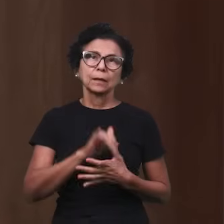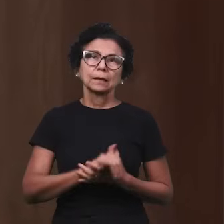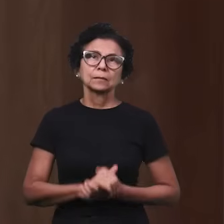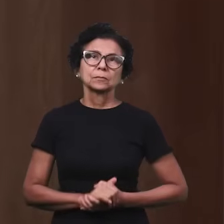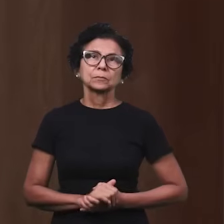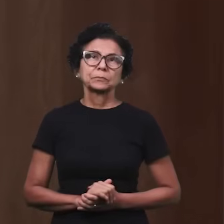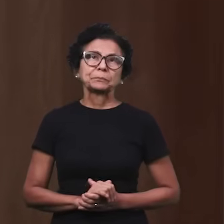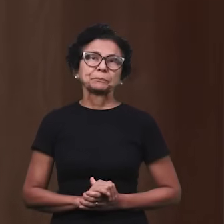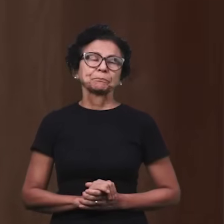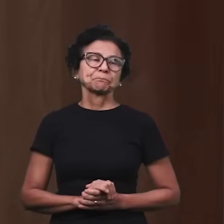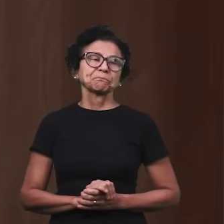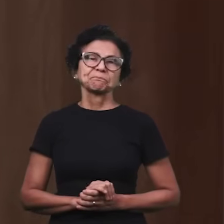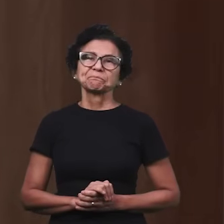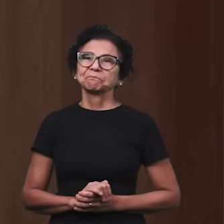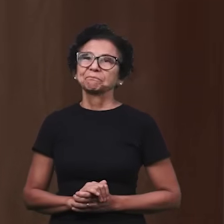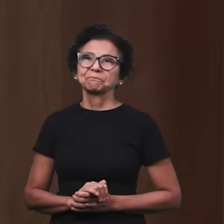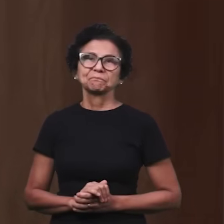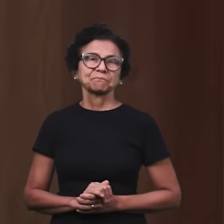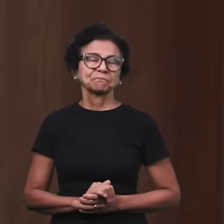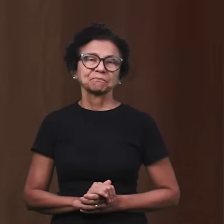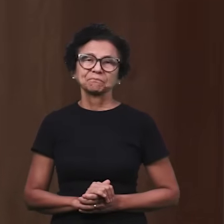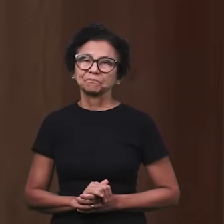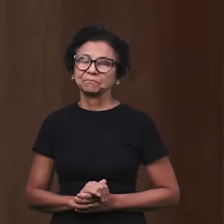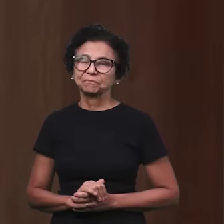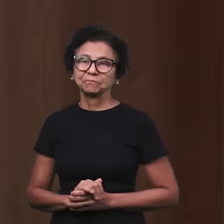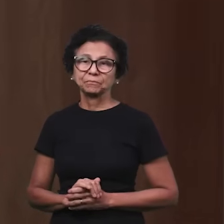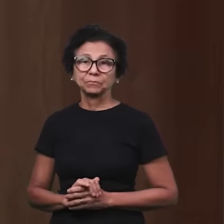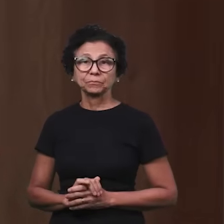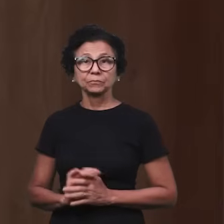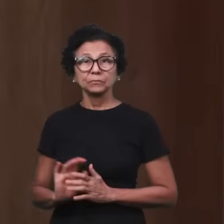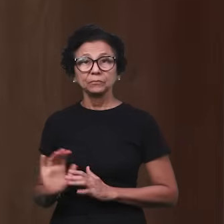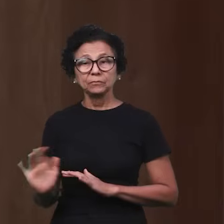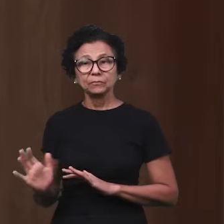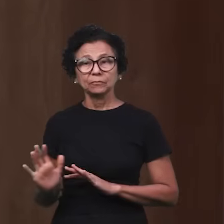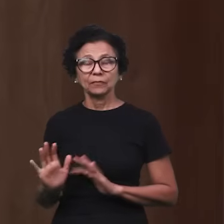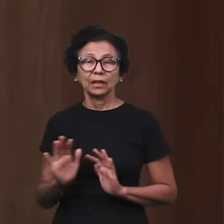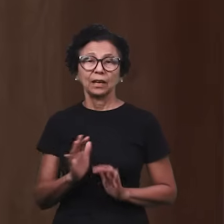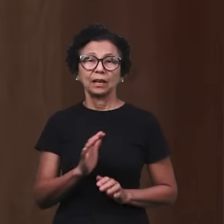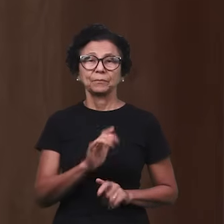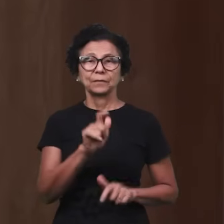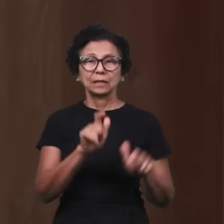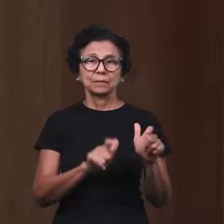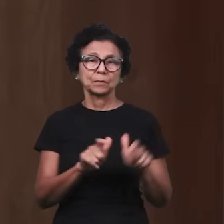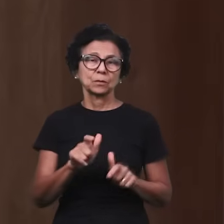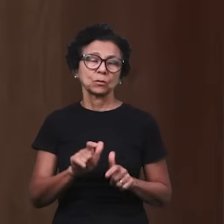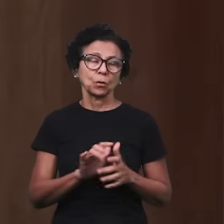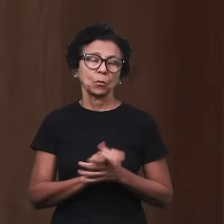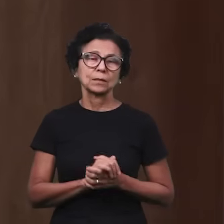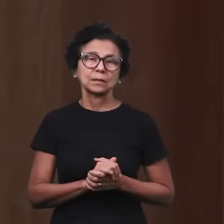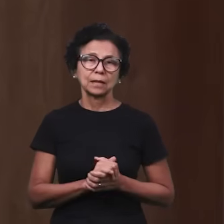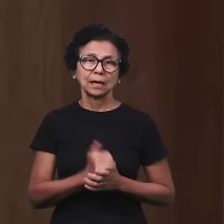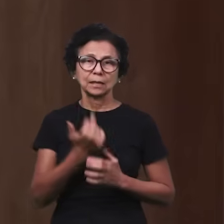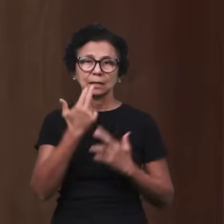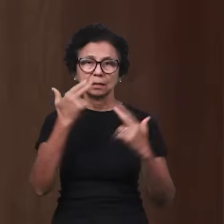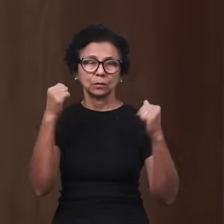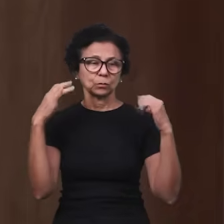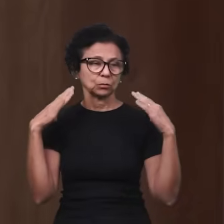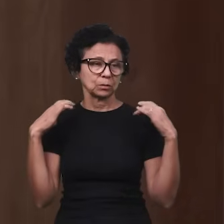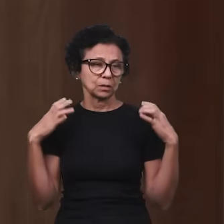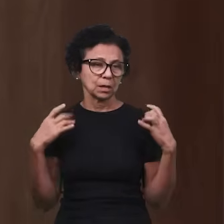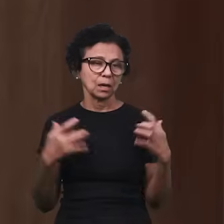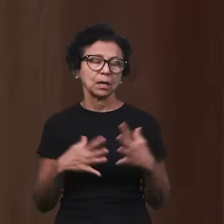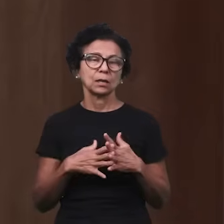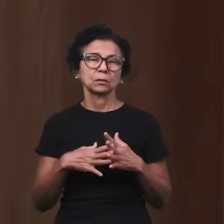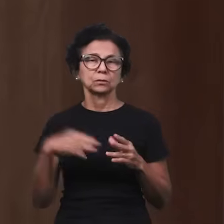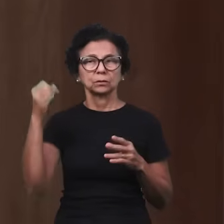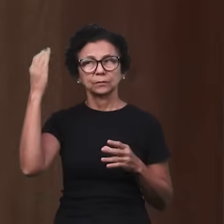tipo de operação. Todo mundo quer falar em línguas, todo mundo quer ter interpretação de língua, não ter visão, revelação e tal, mas não interpreta.